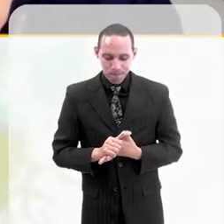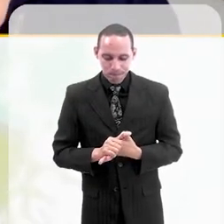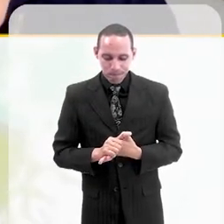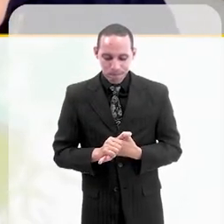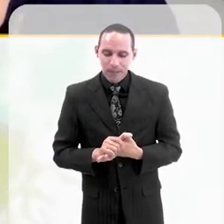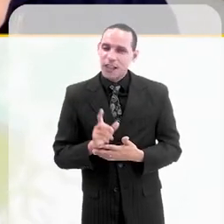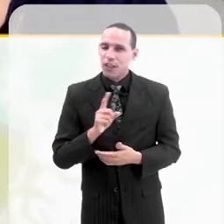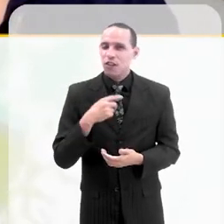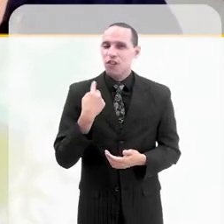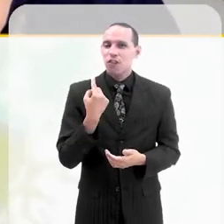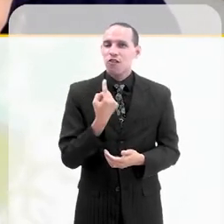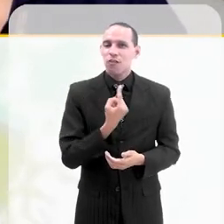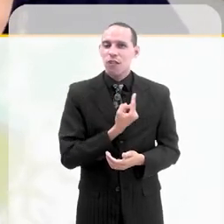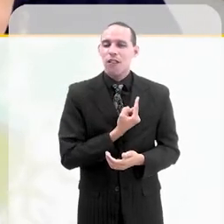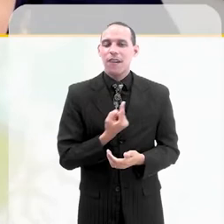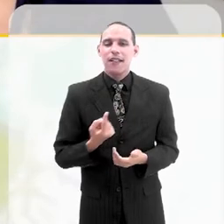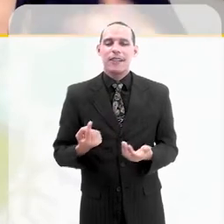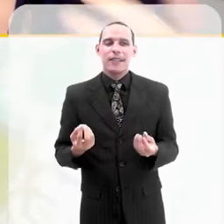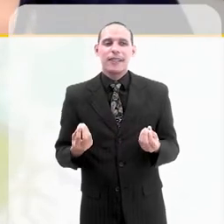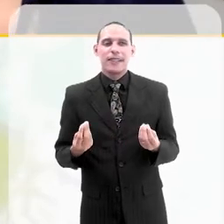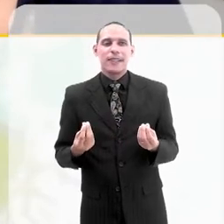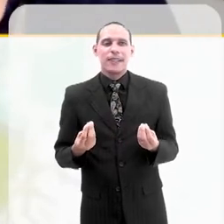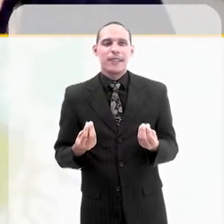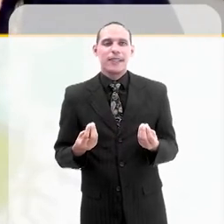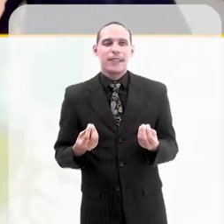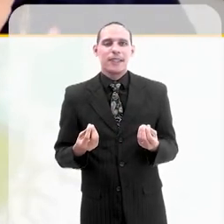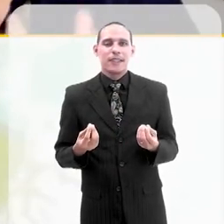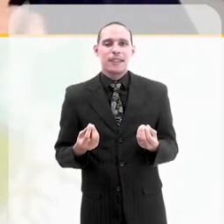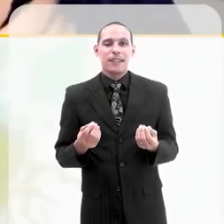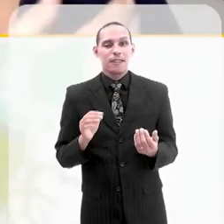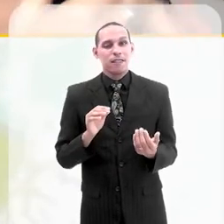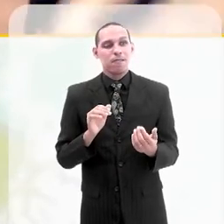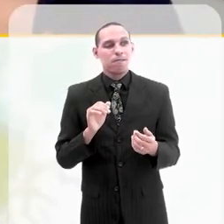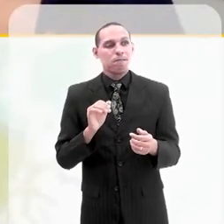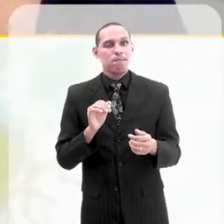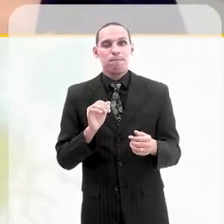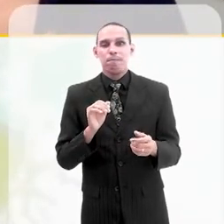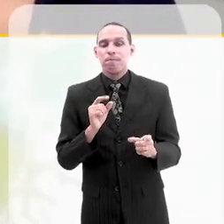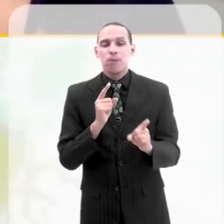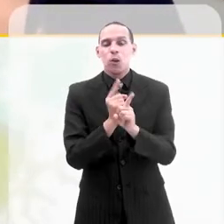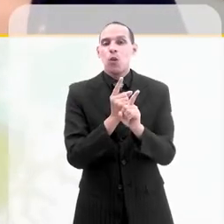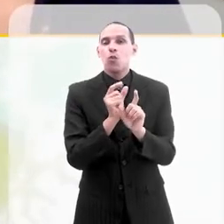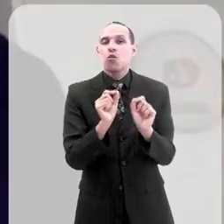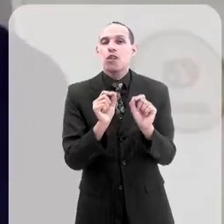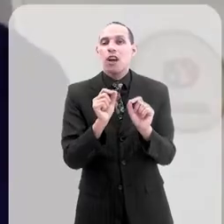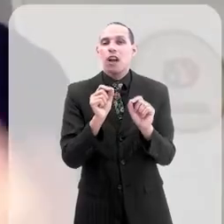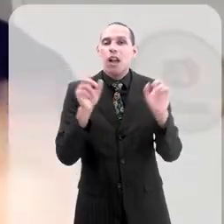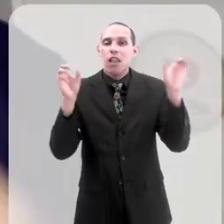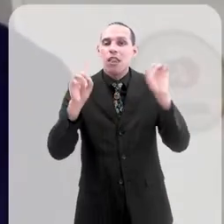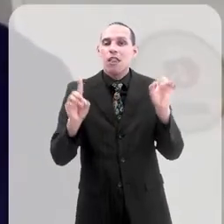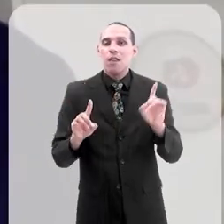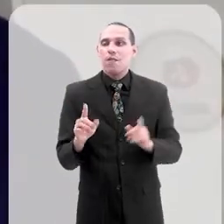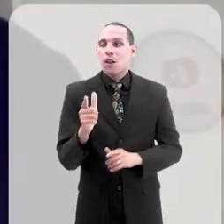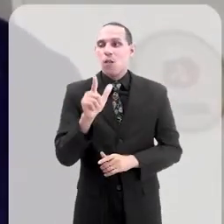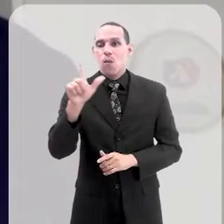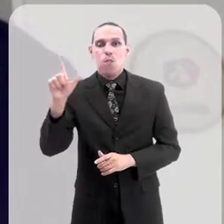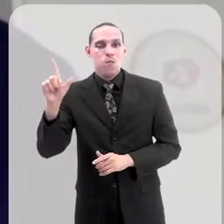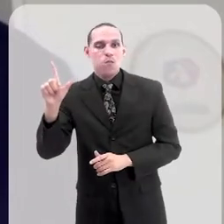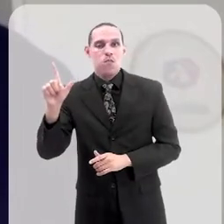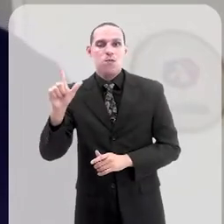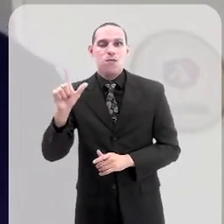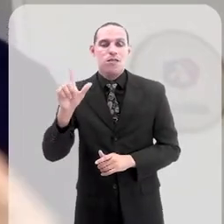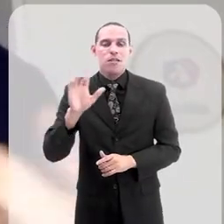quando a gente se depara com a deficiência, vamos dizer, a deficiência do outro, né? Mas e as